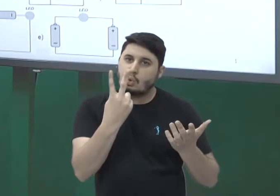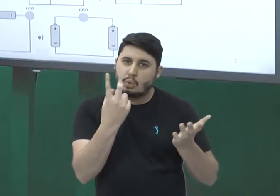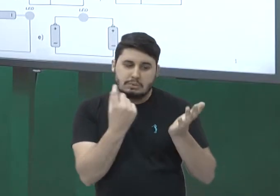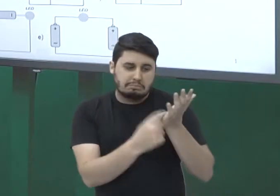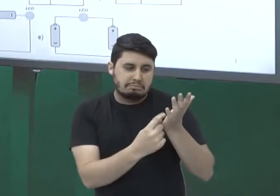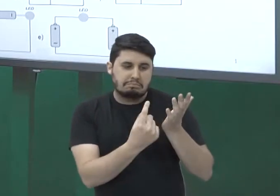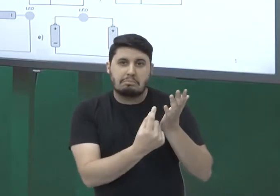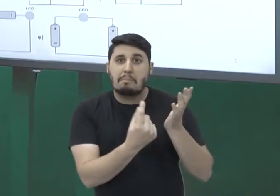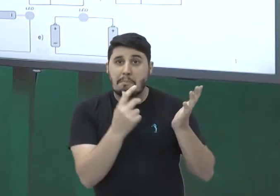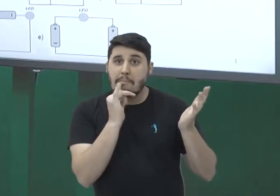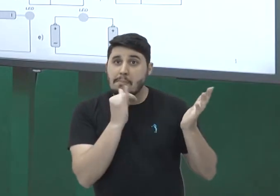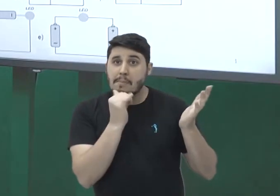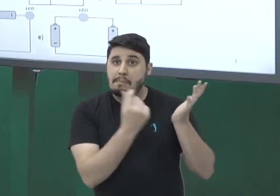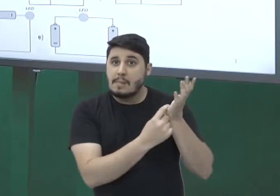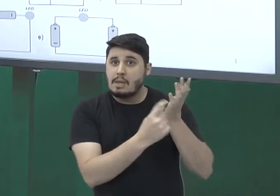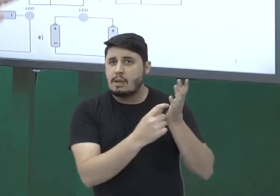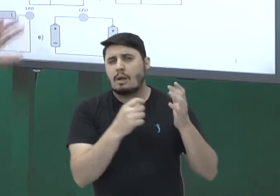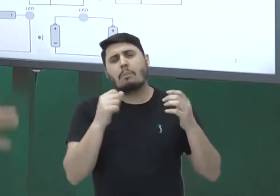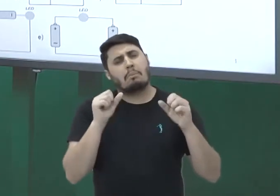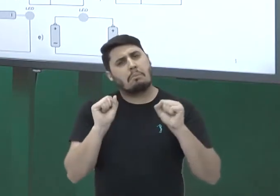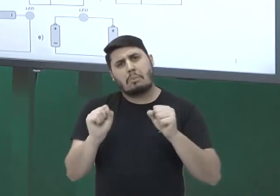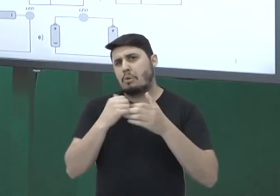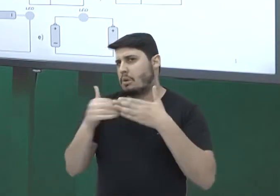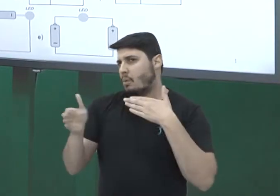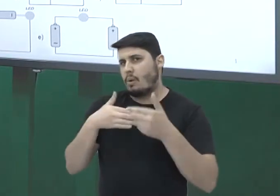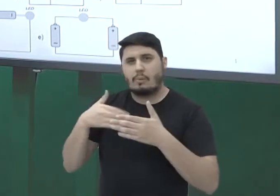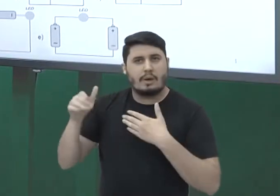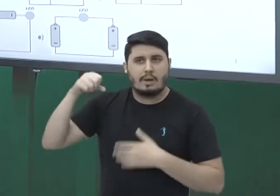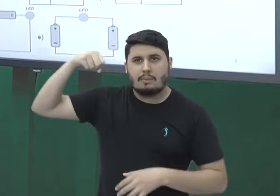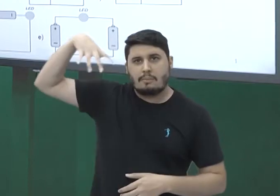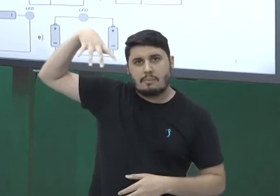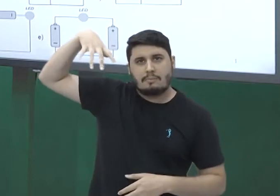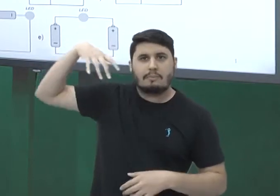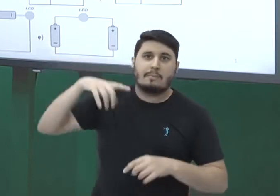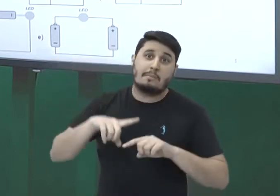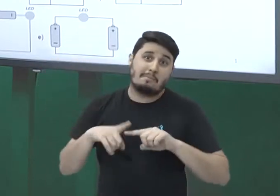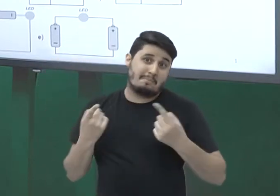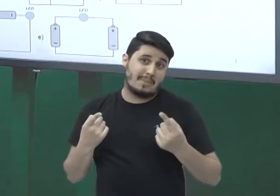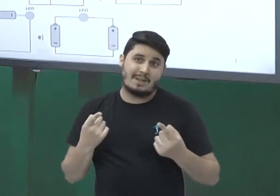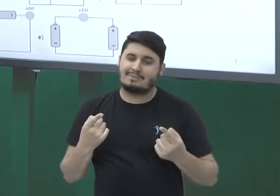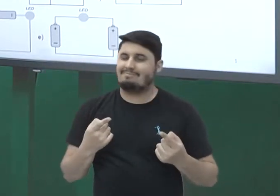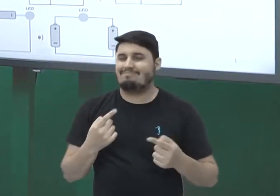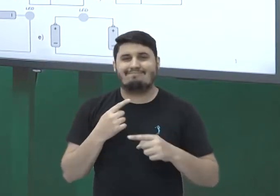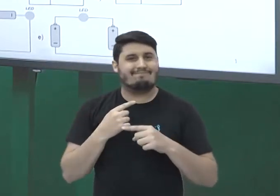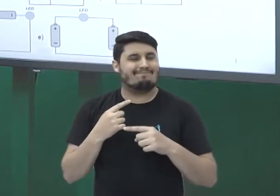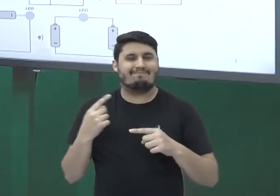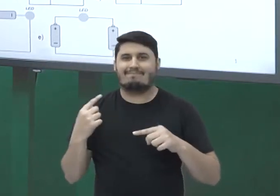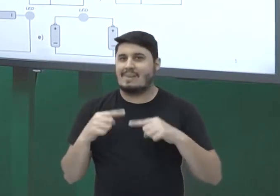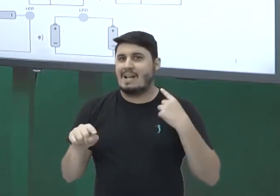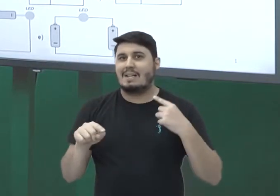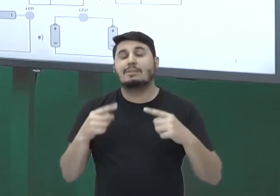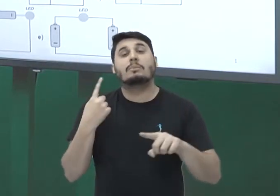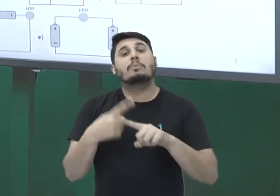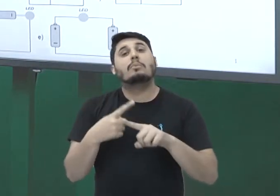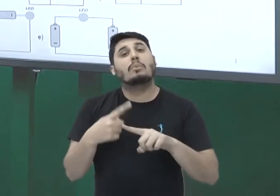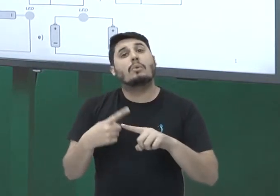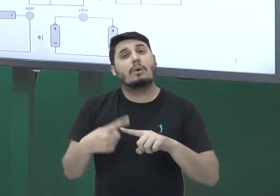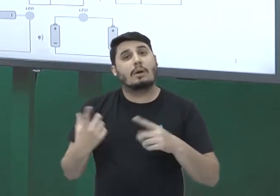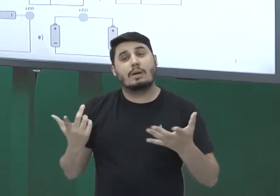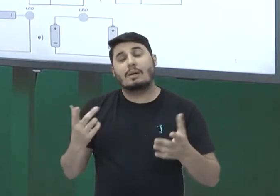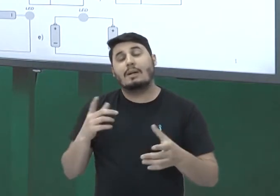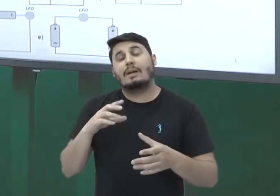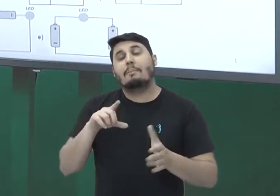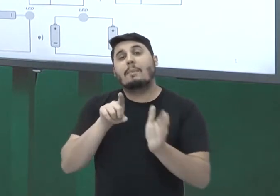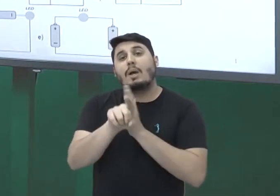o LED. Certo? Então todas as alternativas estariam corretas, o que não seria possível para uma questão de vestibular.